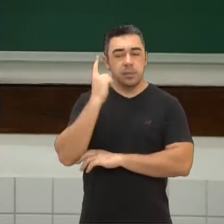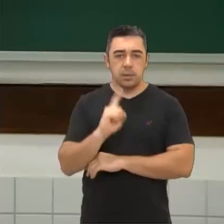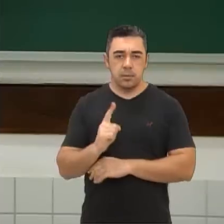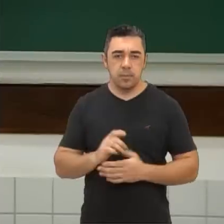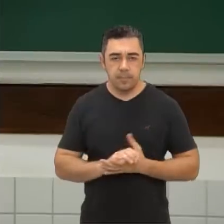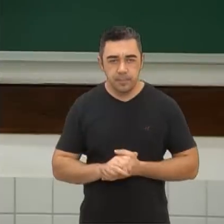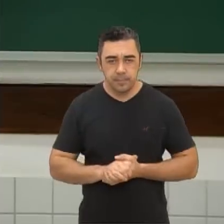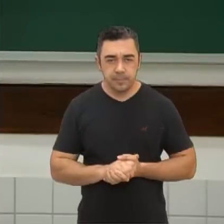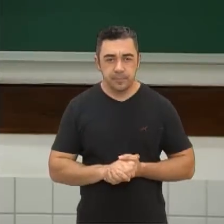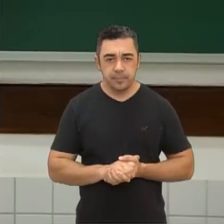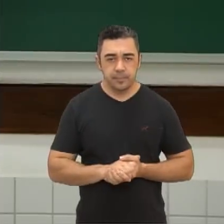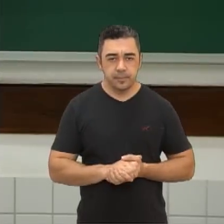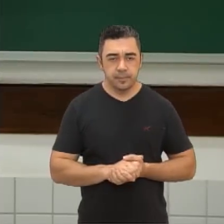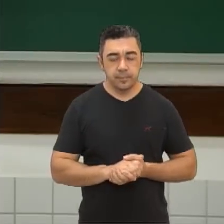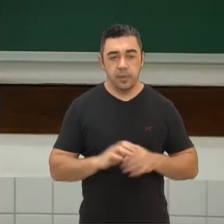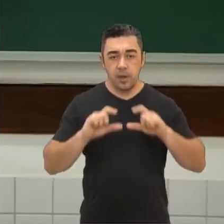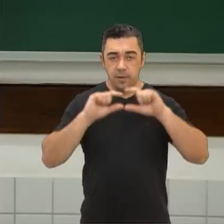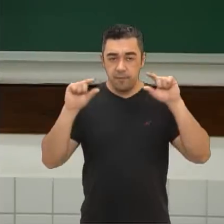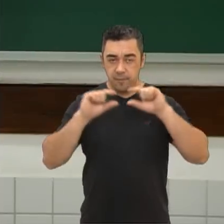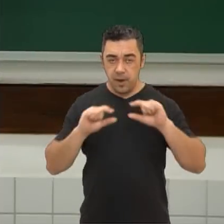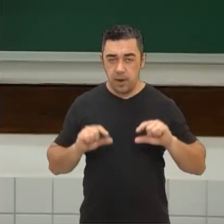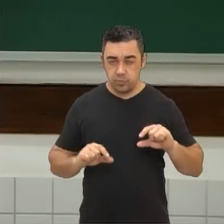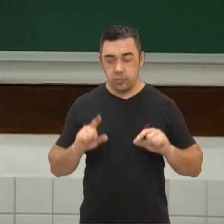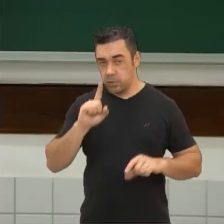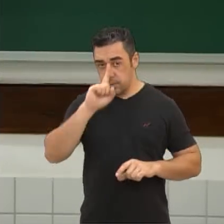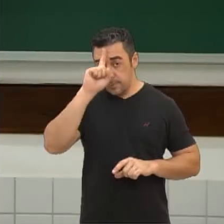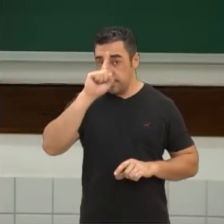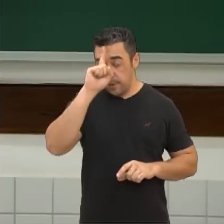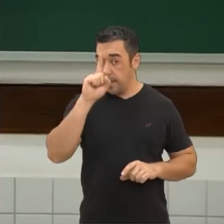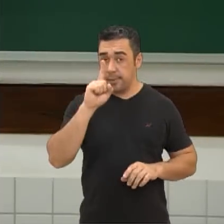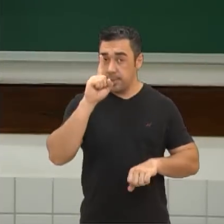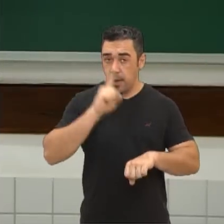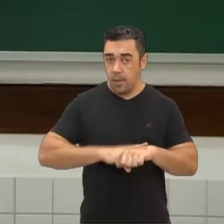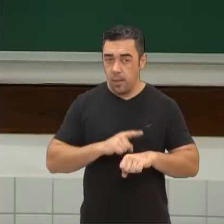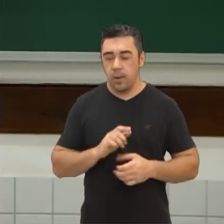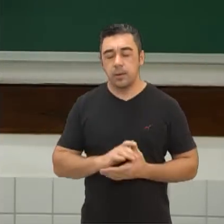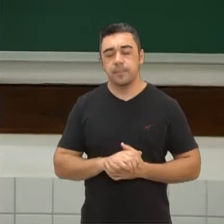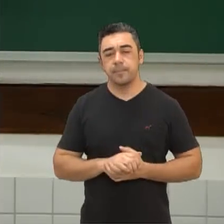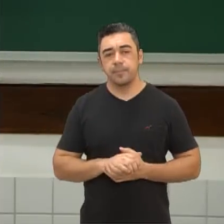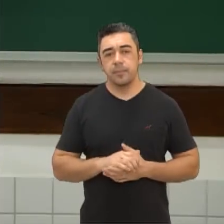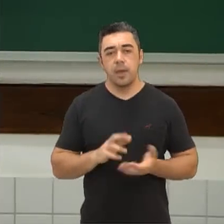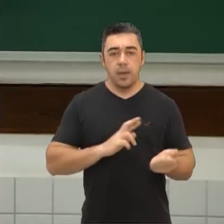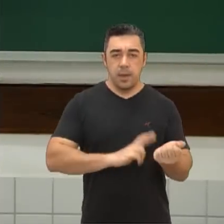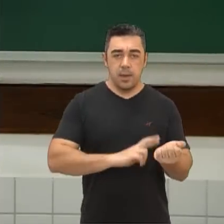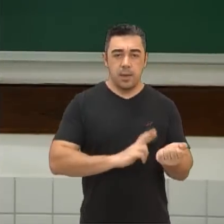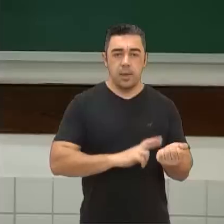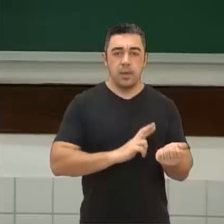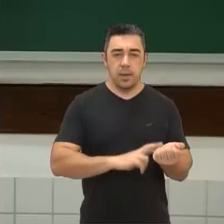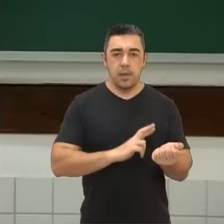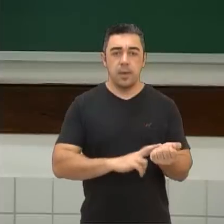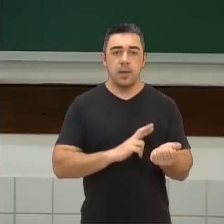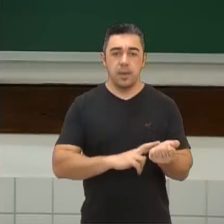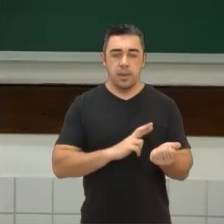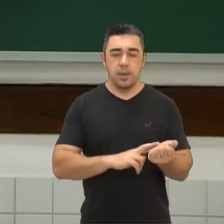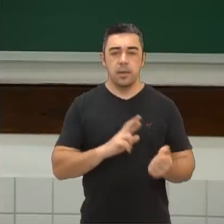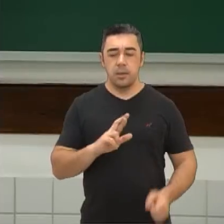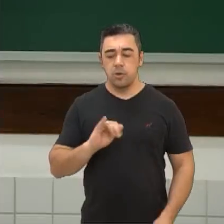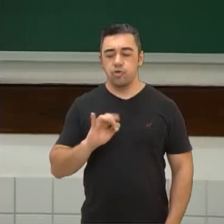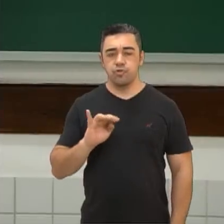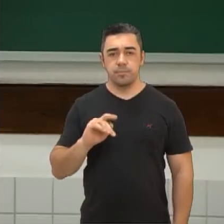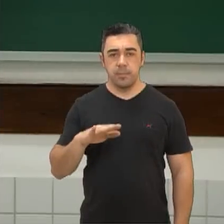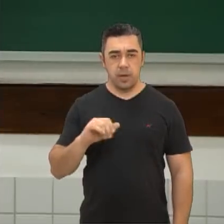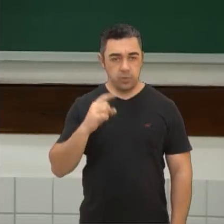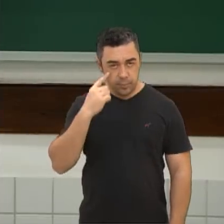a habilidade desse músico, desse artista, é dele conseguir fazer essa defensoria, fazer essas rimas de forma